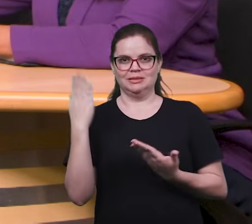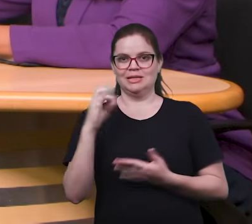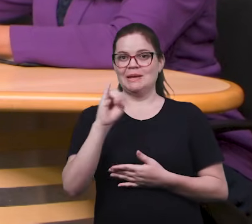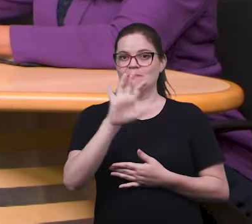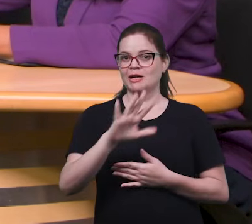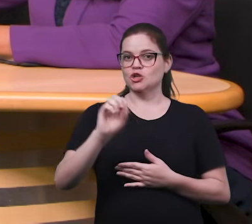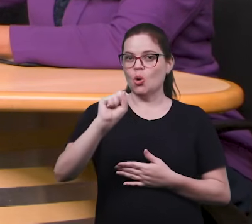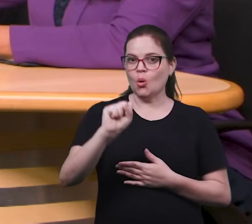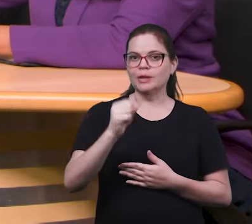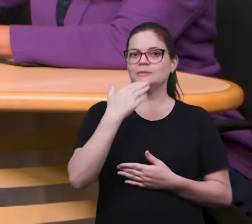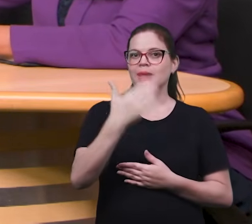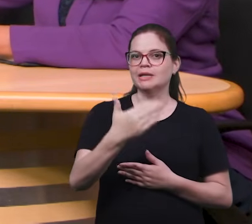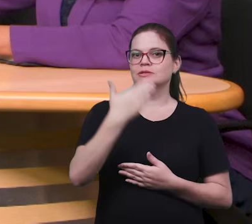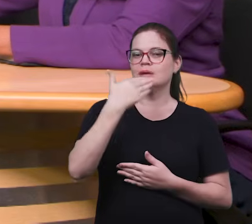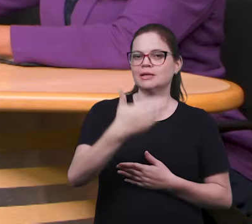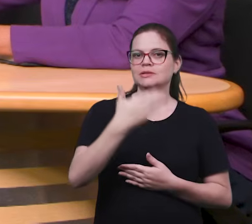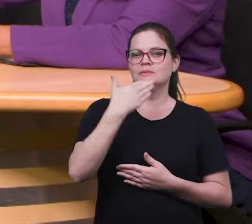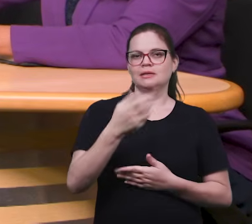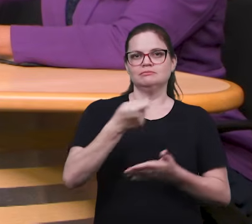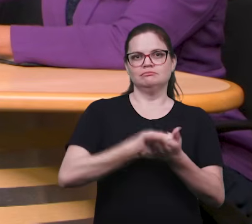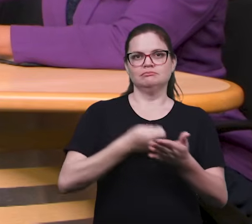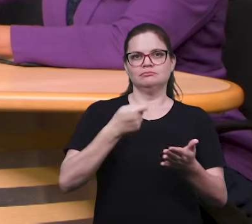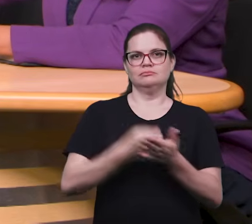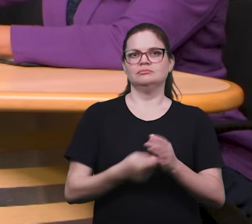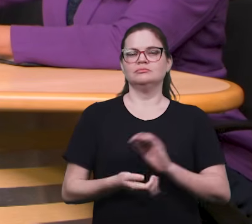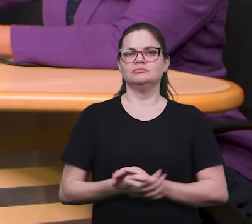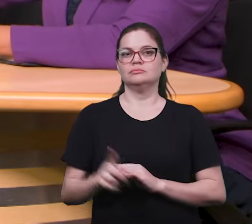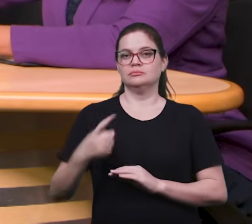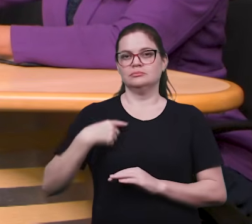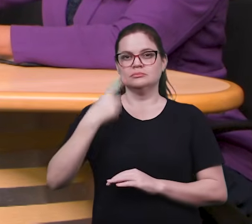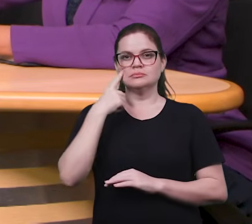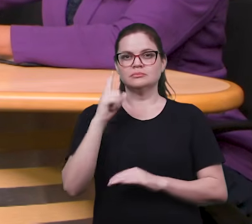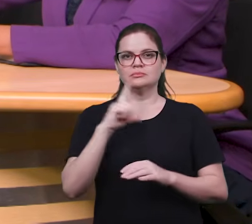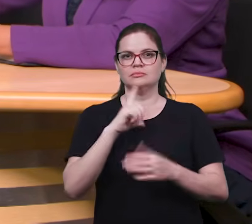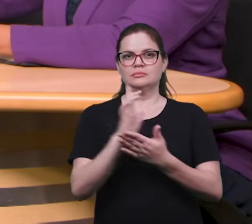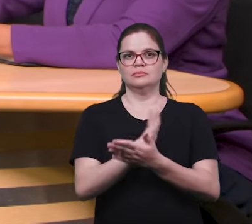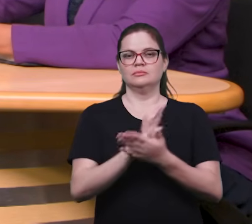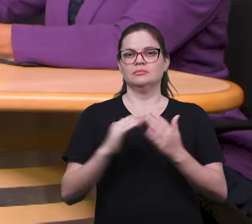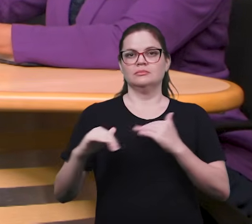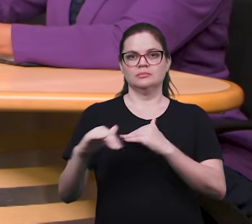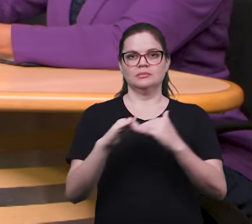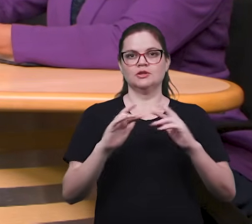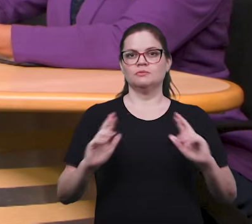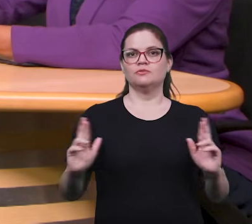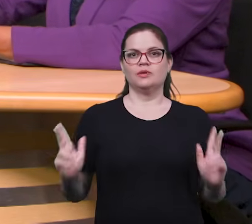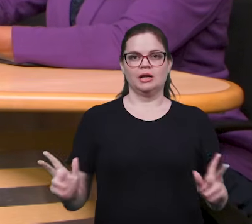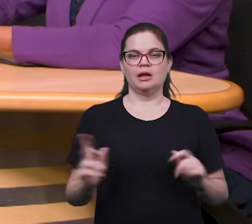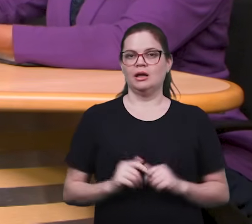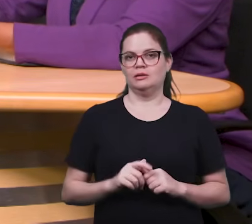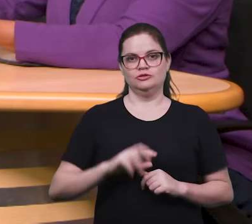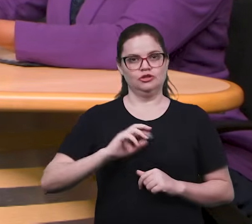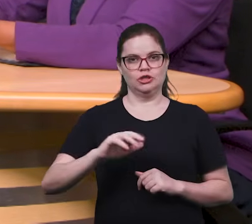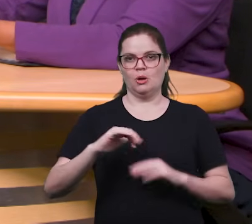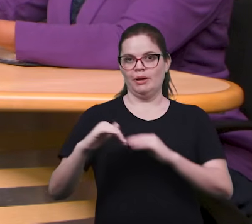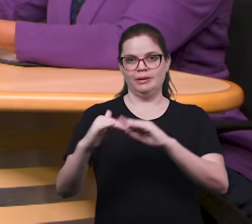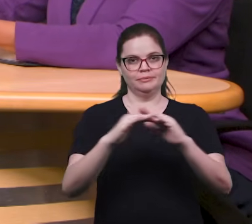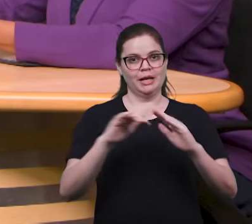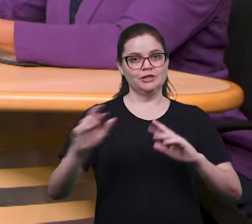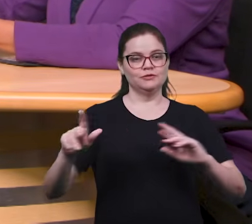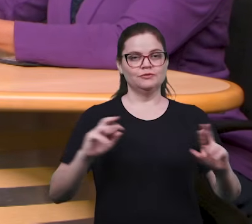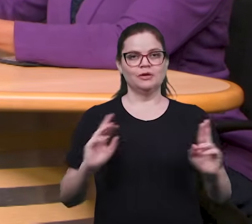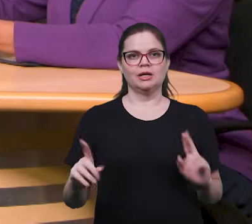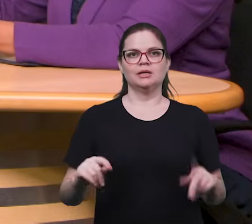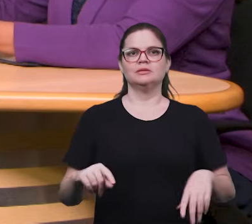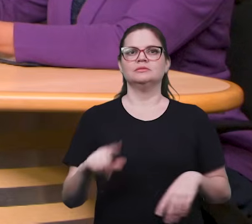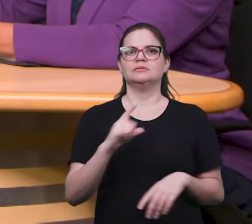persistência, né? Porque nós vemos aqui que são padrões muito diferentes uns dos outros. Em algumas tem assim,